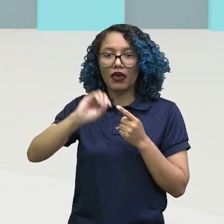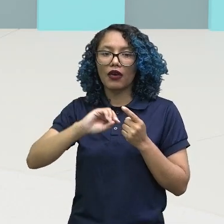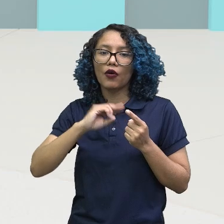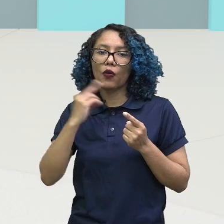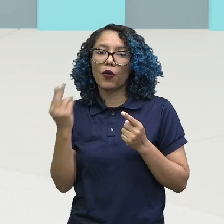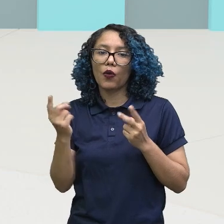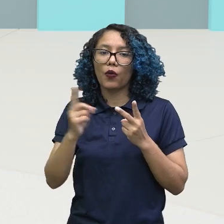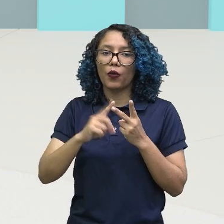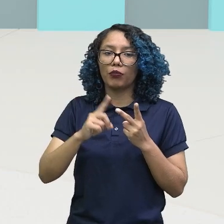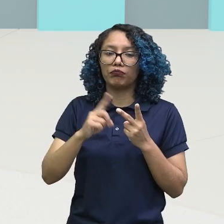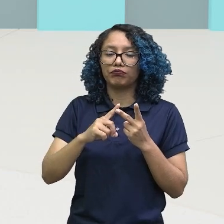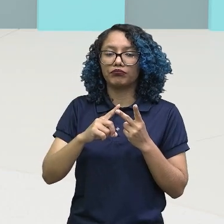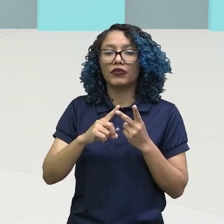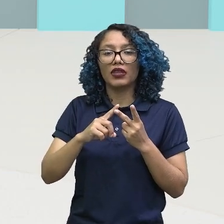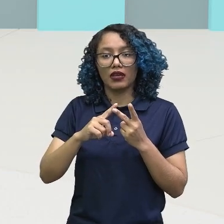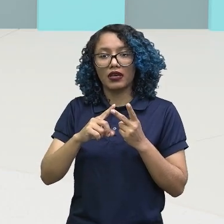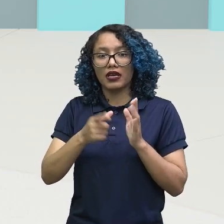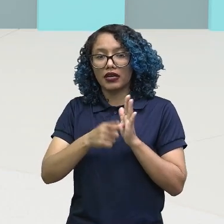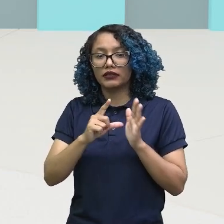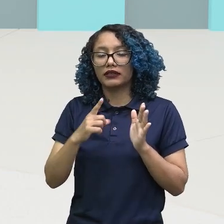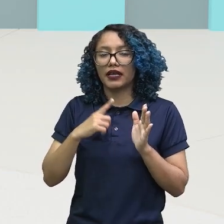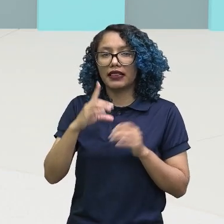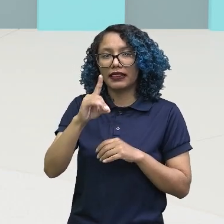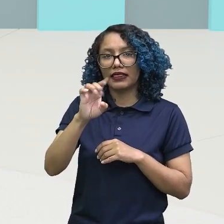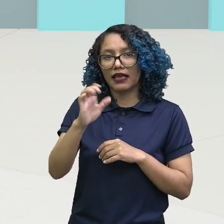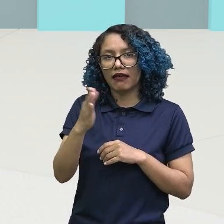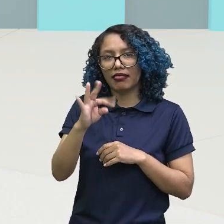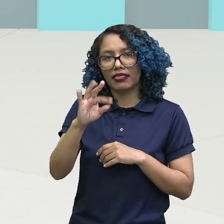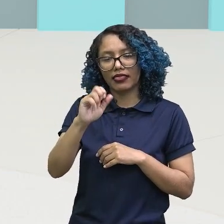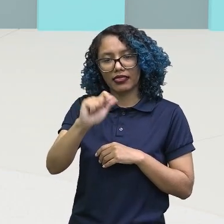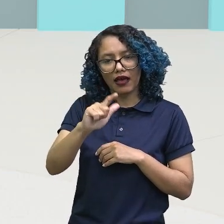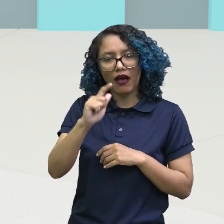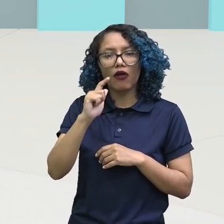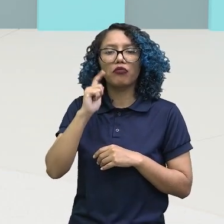ser precedida de tal, tanto,